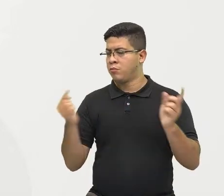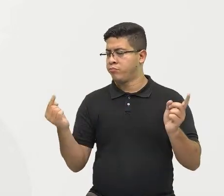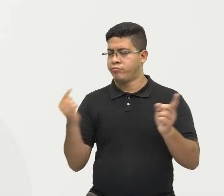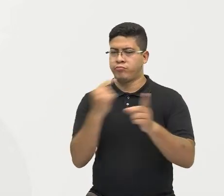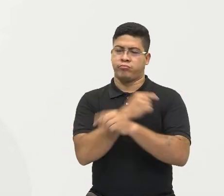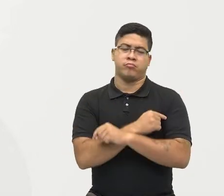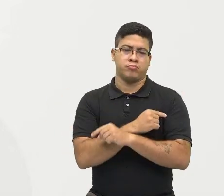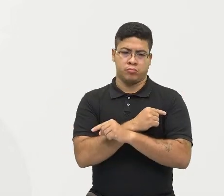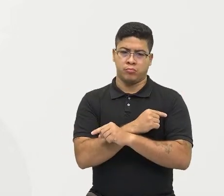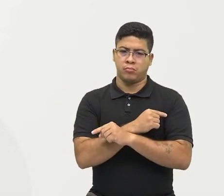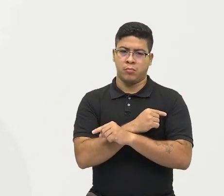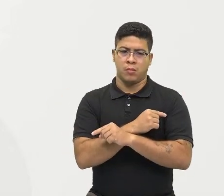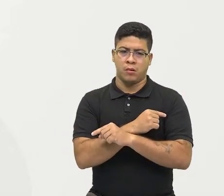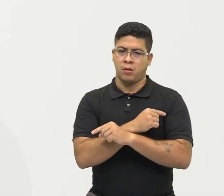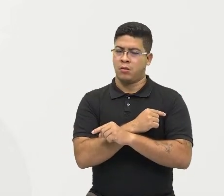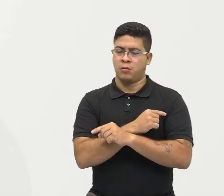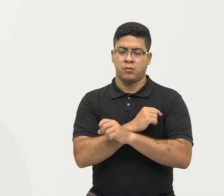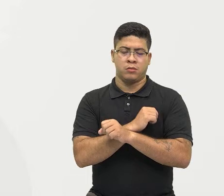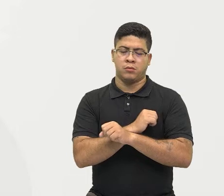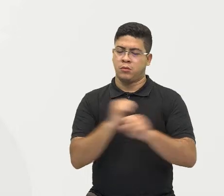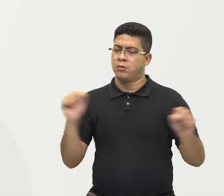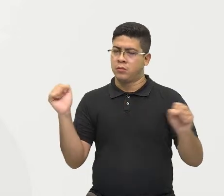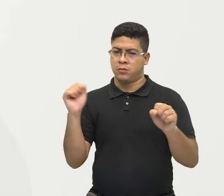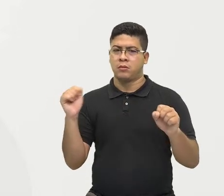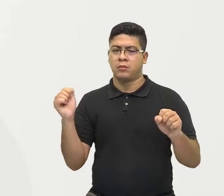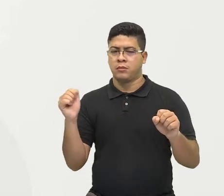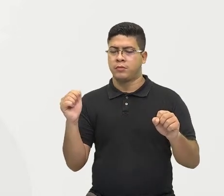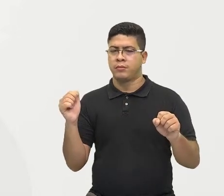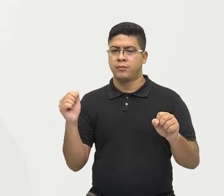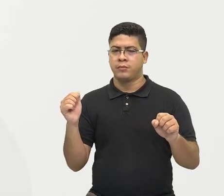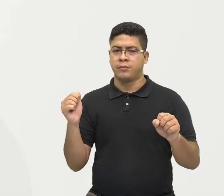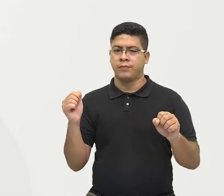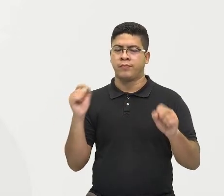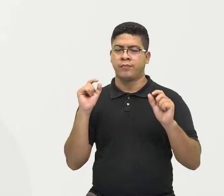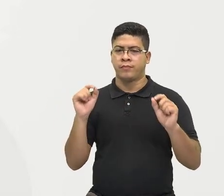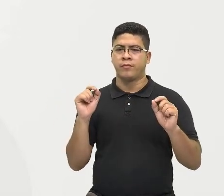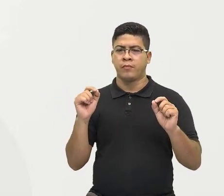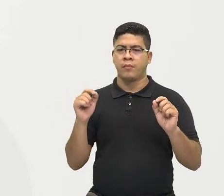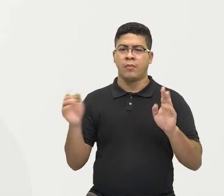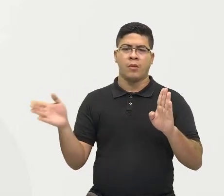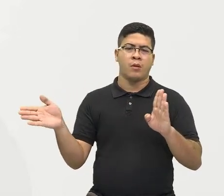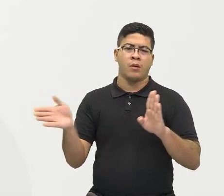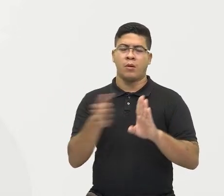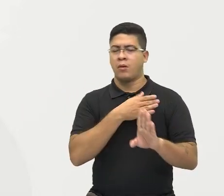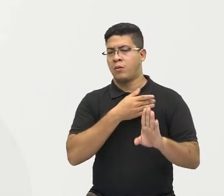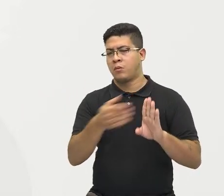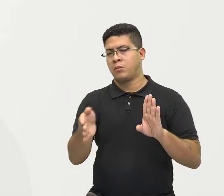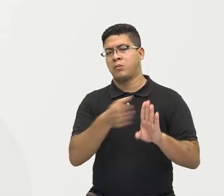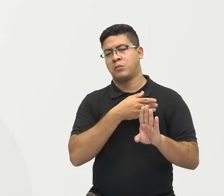regras. Isso aqui é um tapa na cara